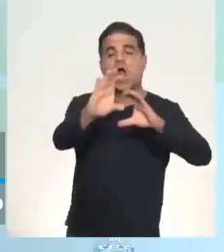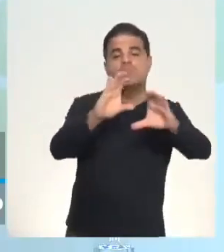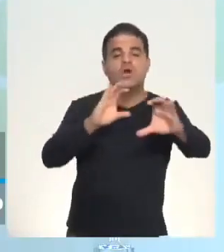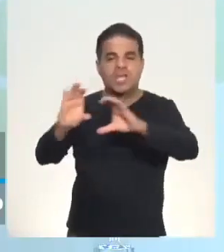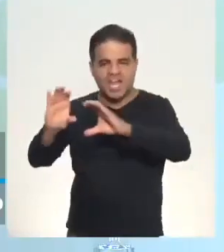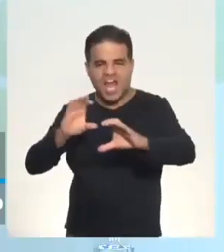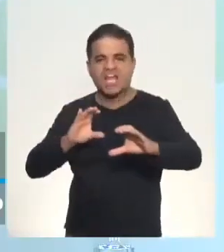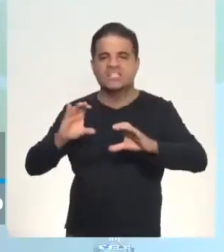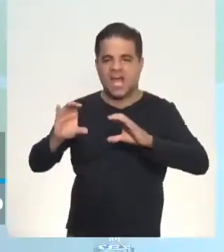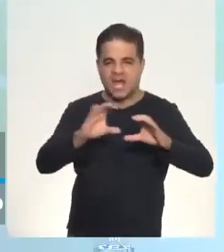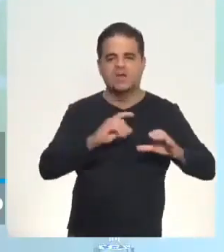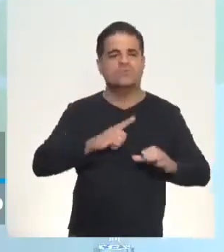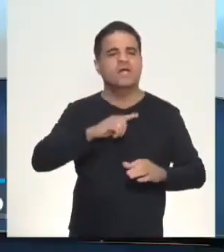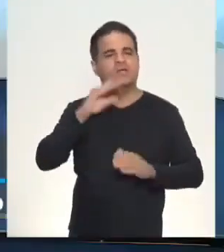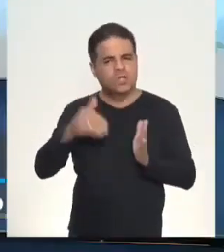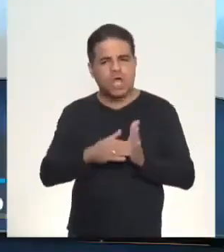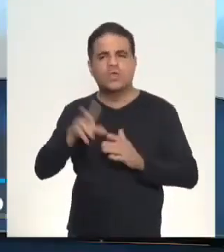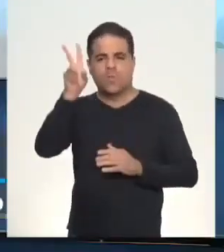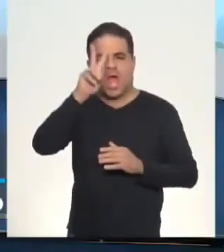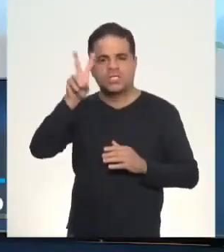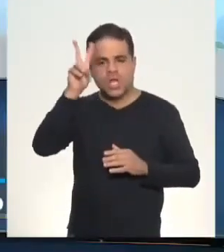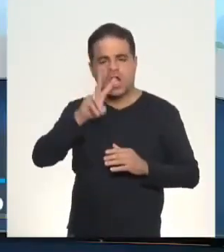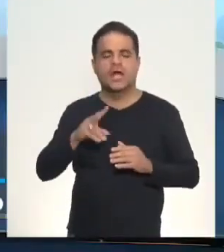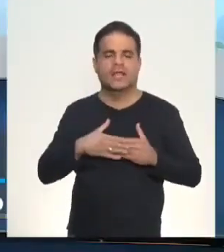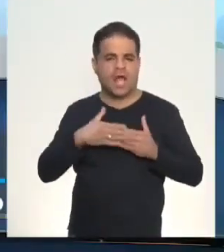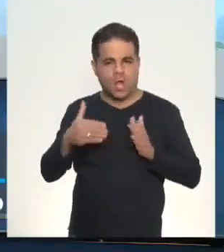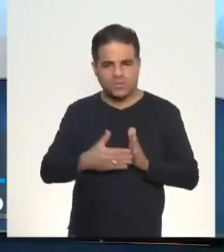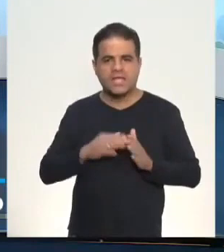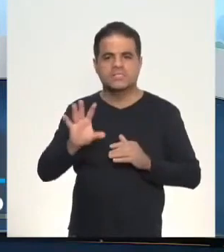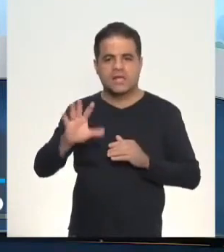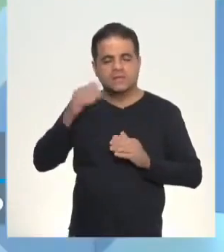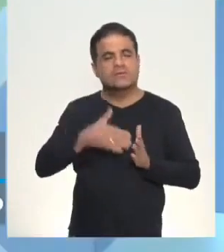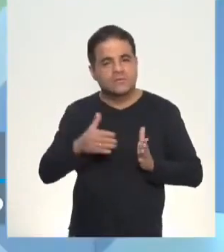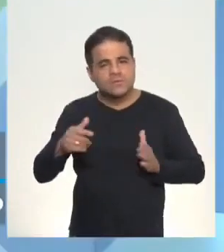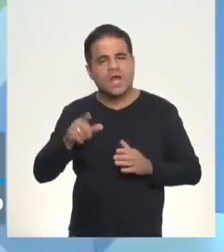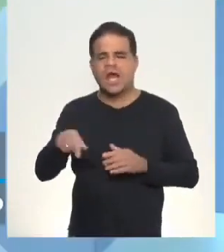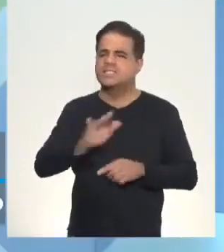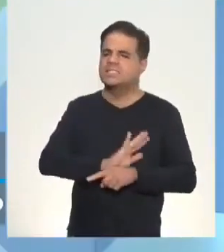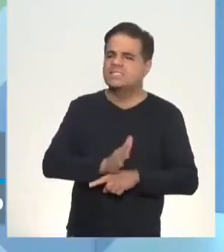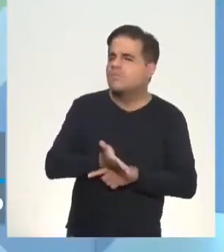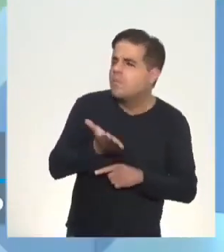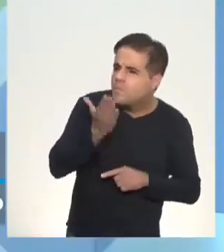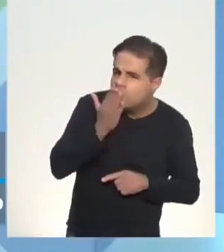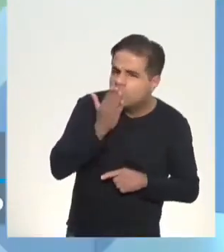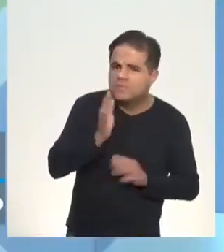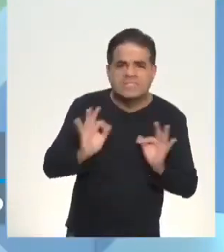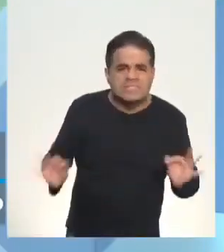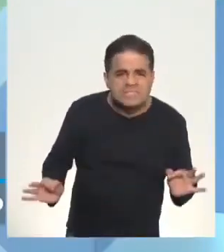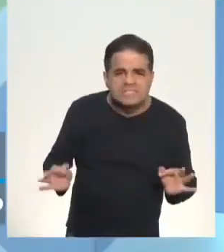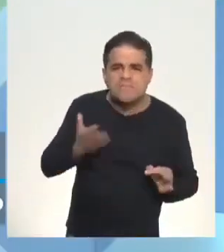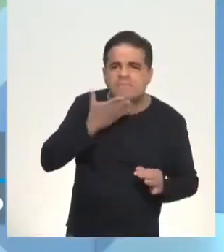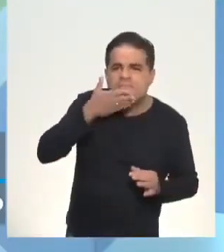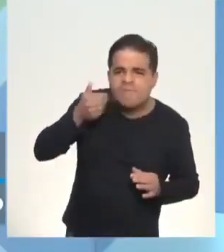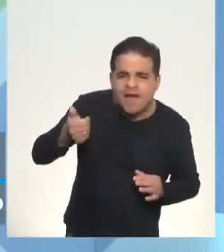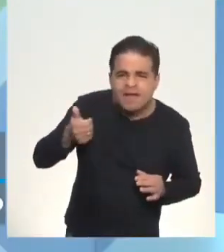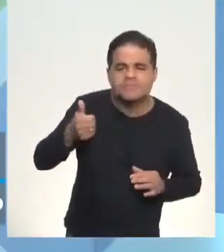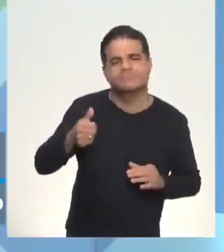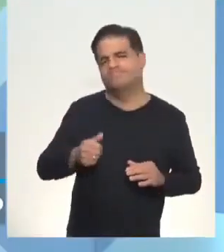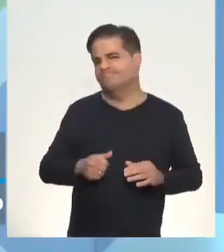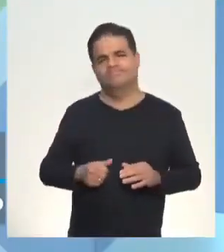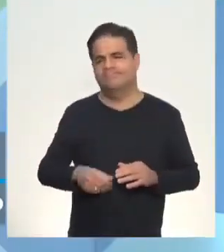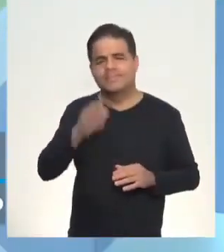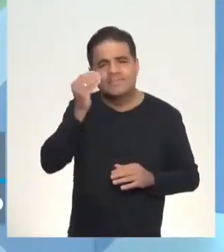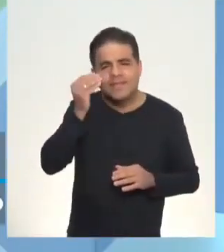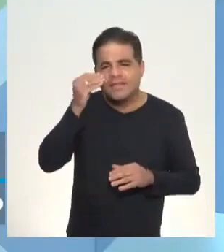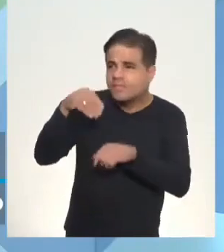comunicação. Né? Tem uma história acontecendo ali. Professora, a gente fala cinema mudo, é simples, é fácil fazer. Não. Tenta